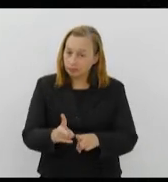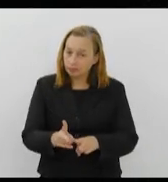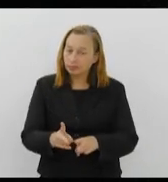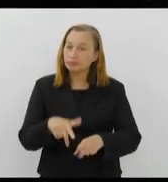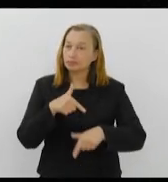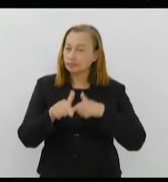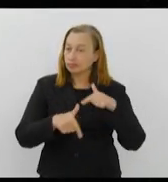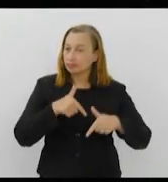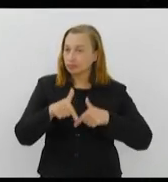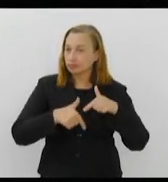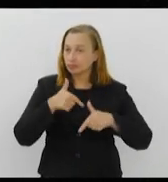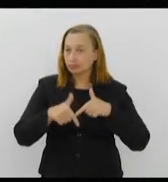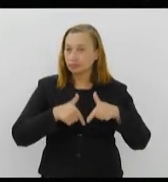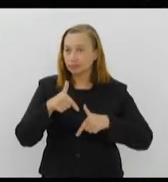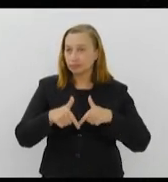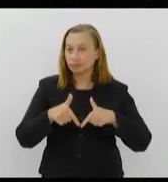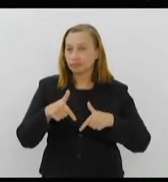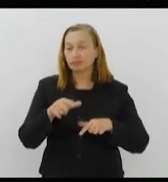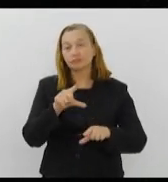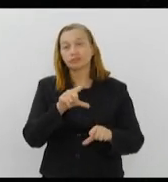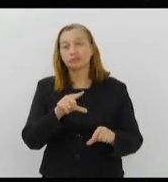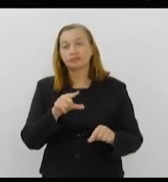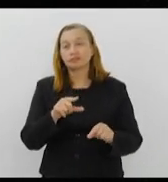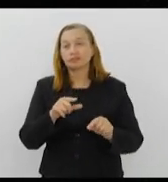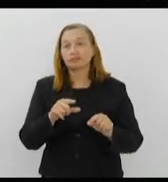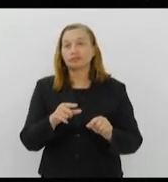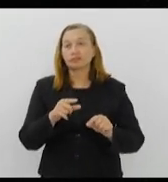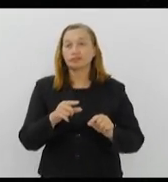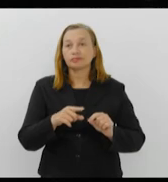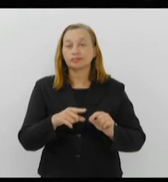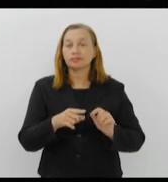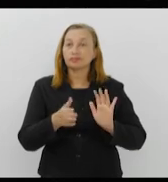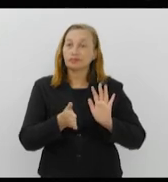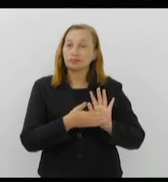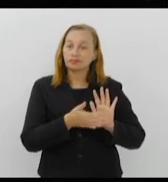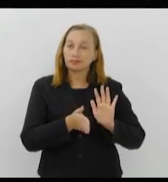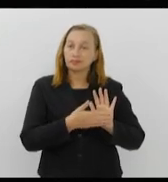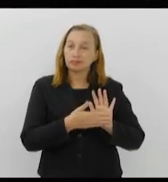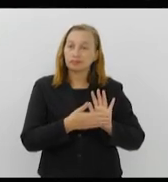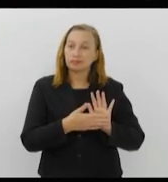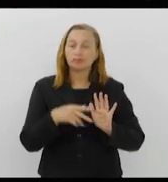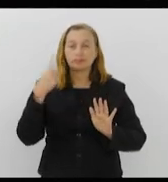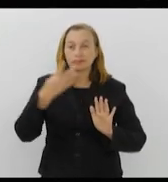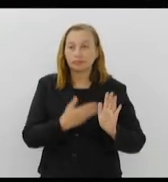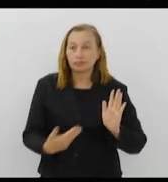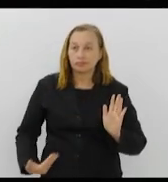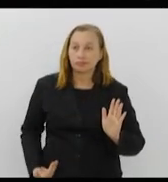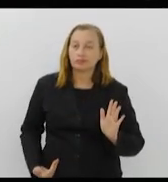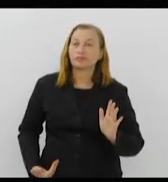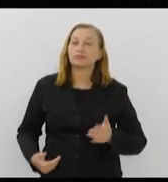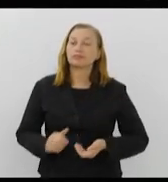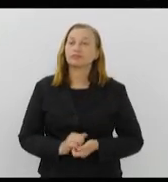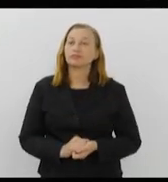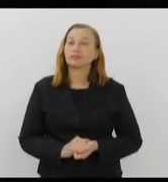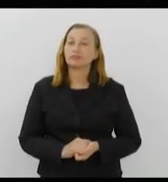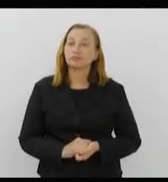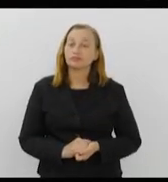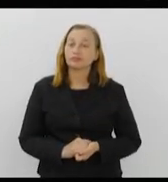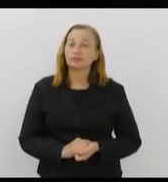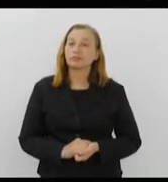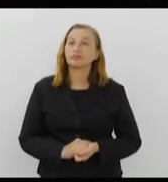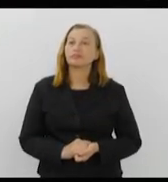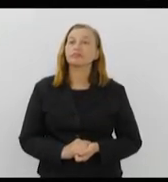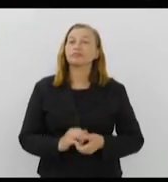funcionar para responder às propostas de políticas públicas que tramitam nessa casa. As